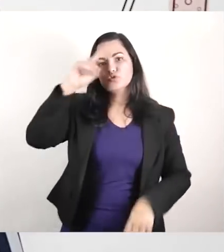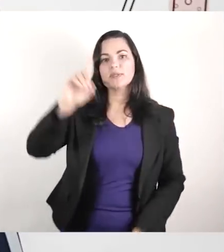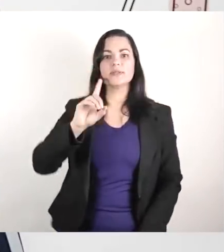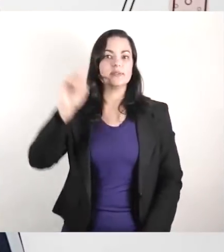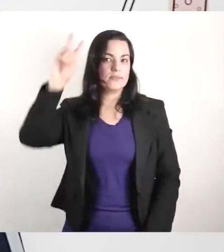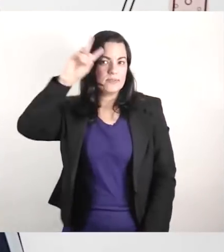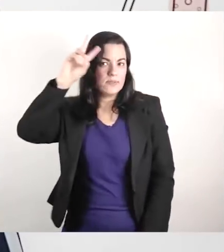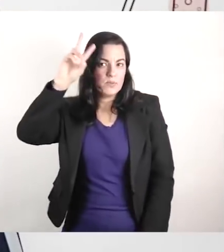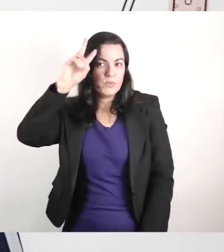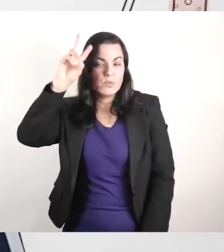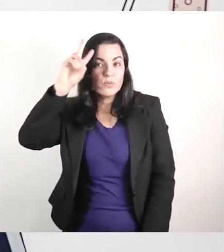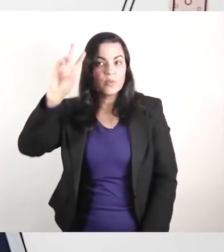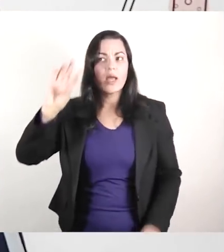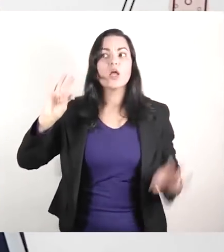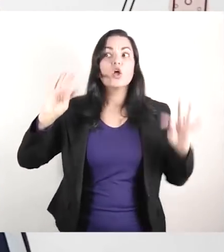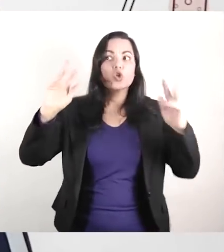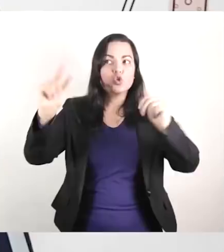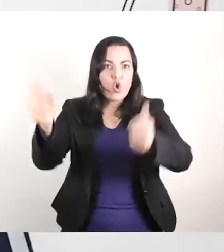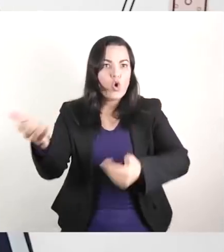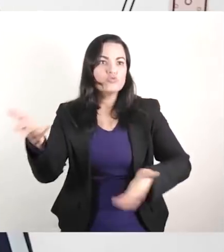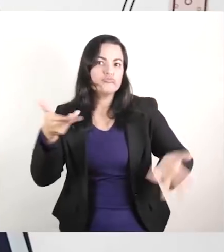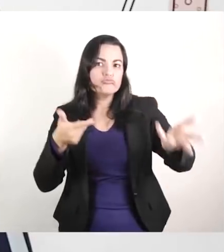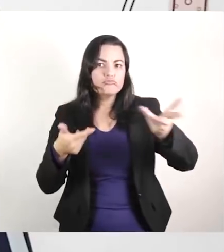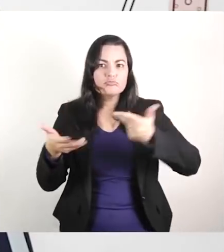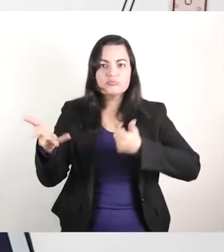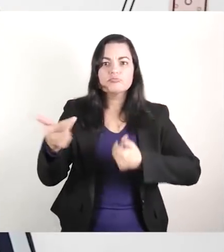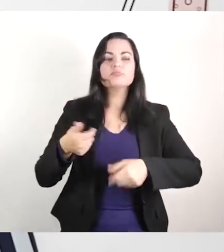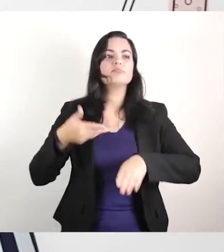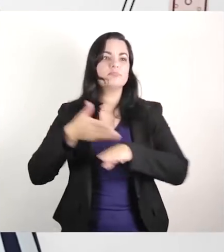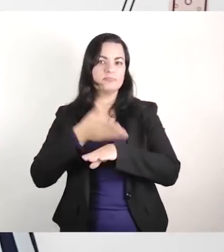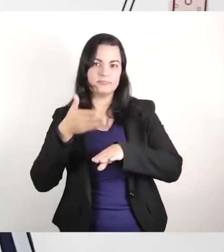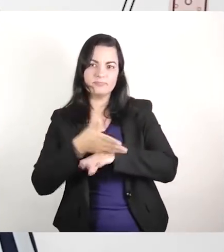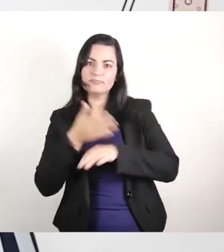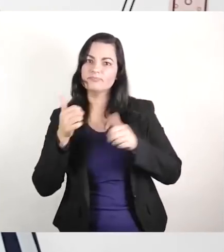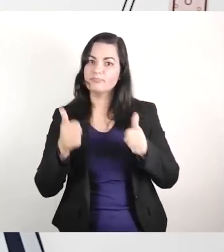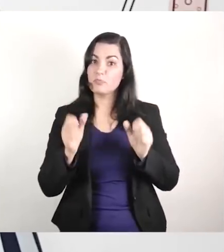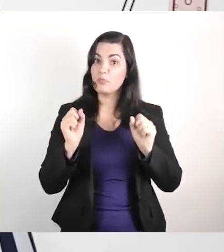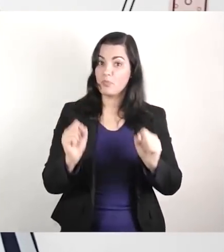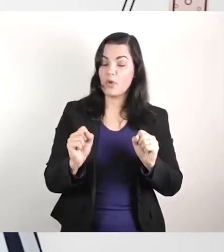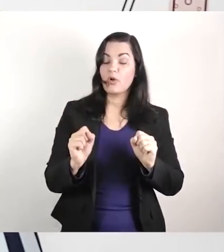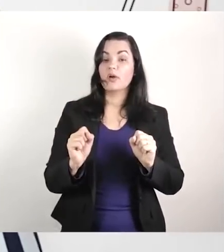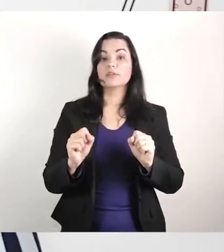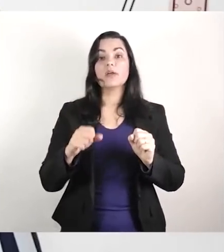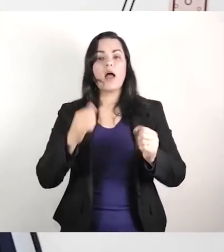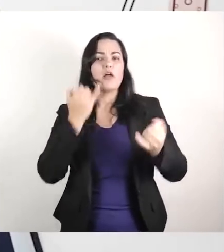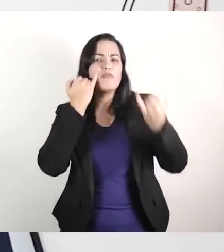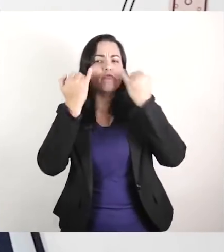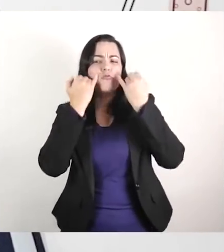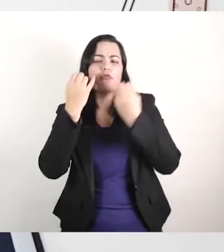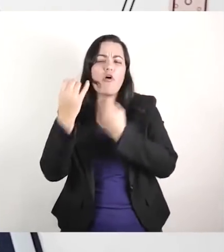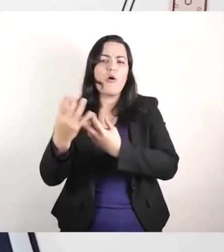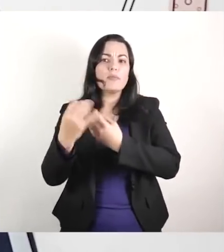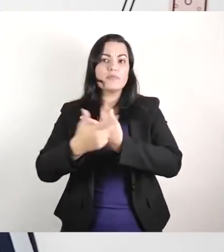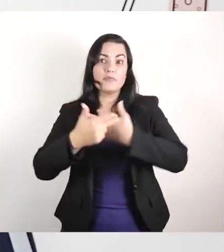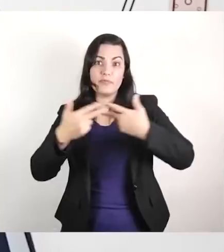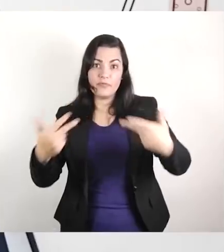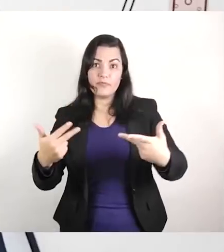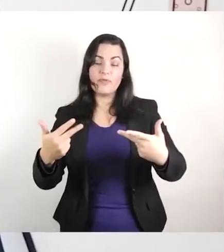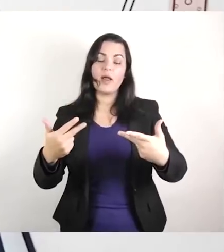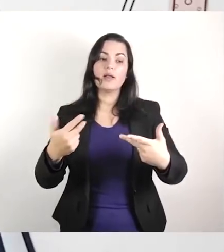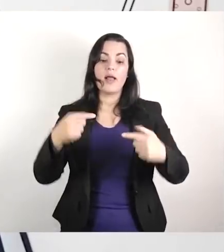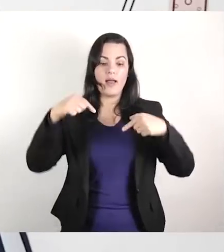a participar nesse levantamento de hipóteses. E aí, essas informações todas, elas